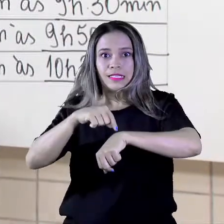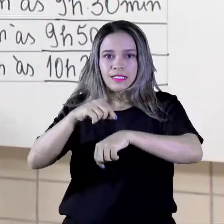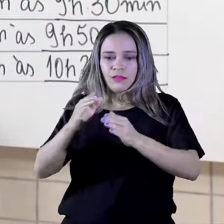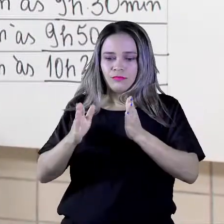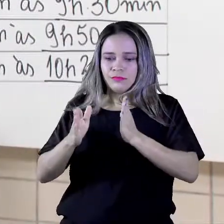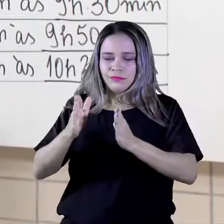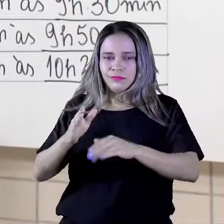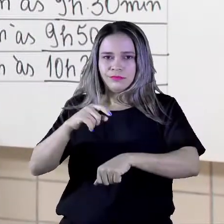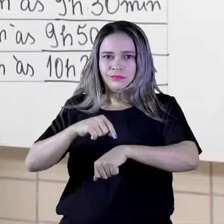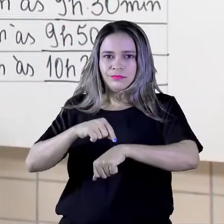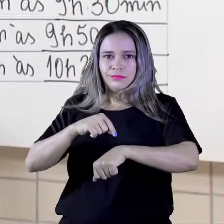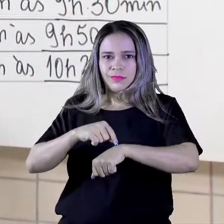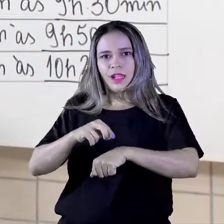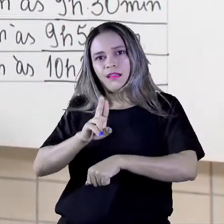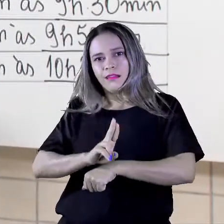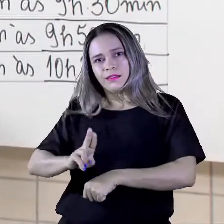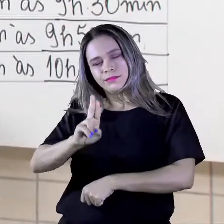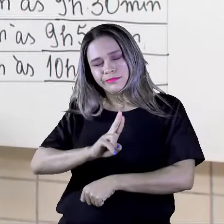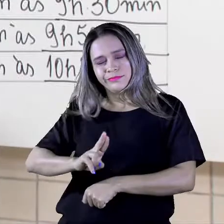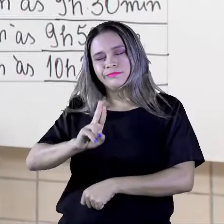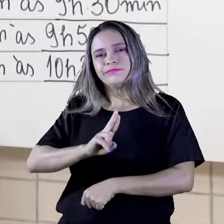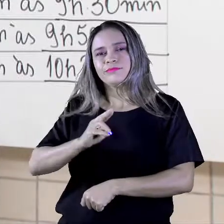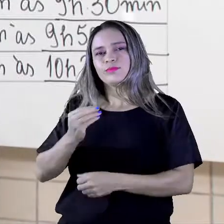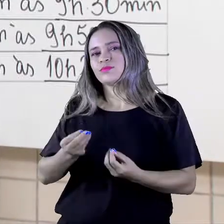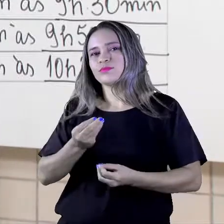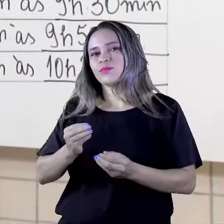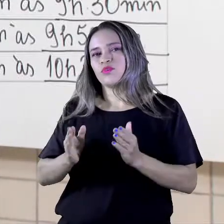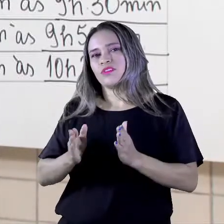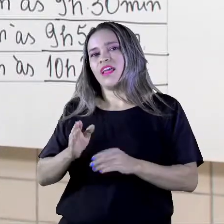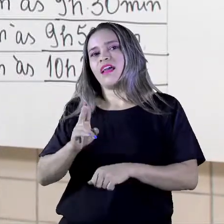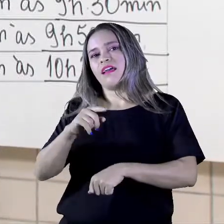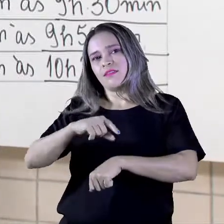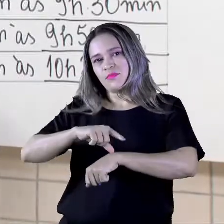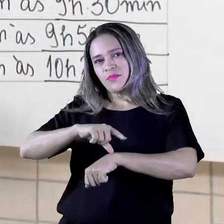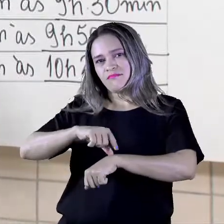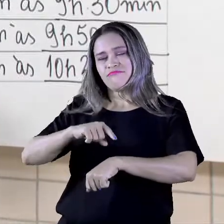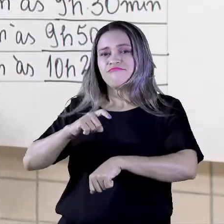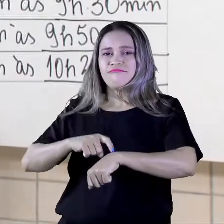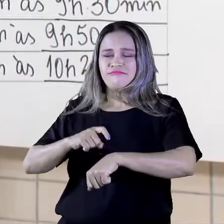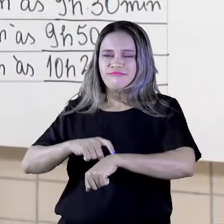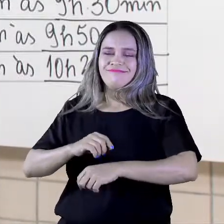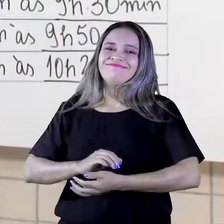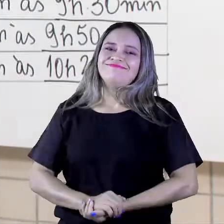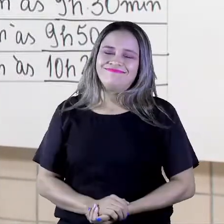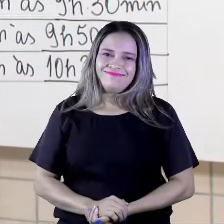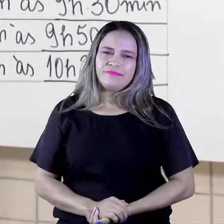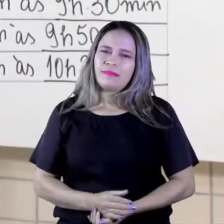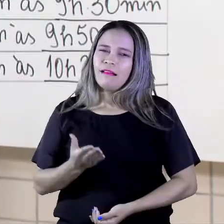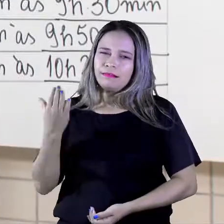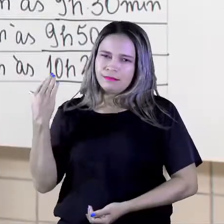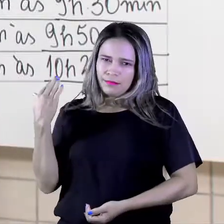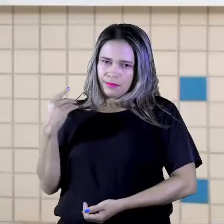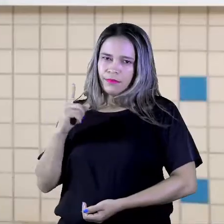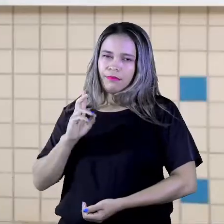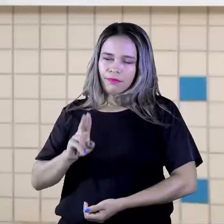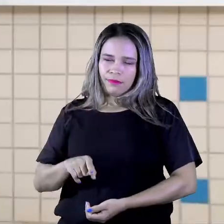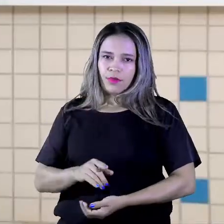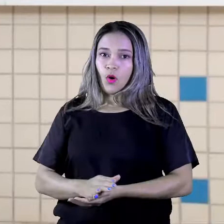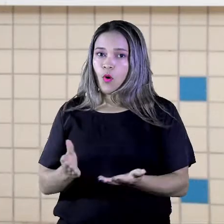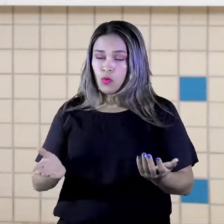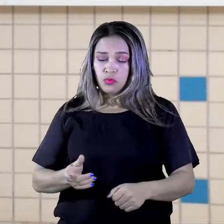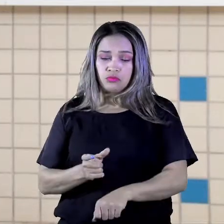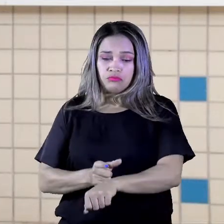tempo também era utilizado como unidade de medida de tempo. Era assim que antigamente se fazia, mas hoje em dia a gente tem